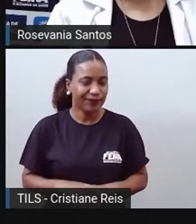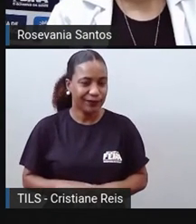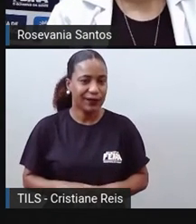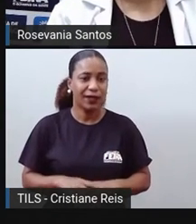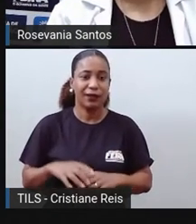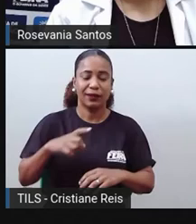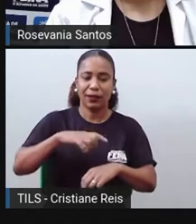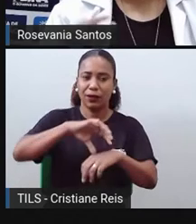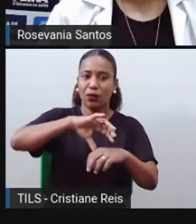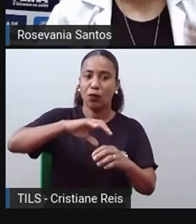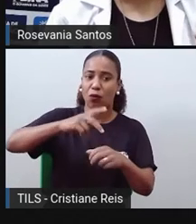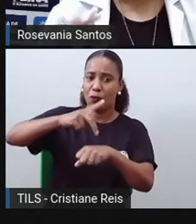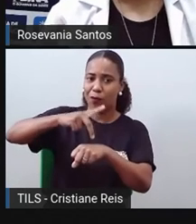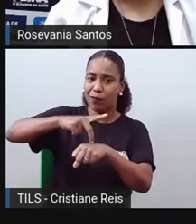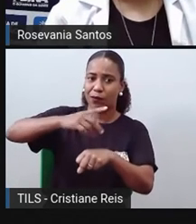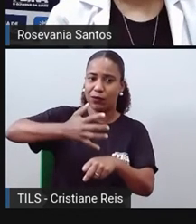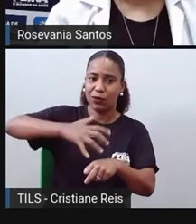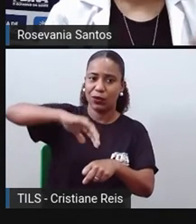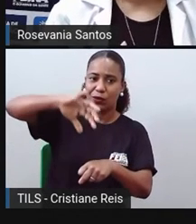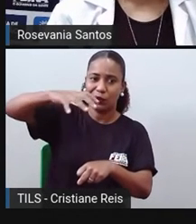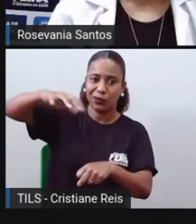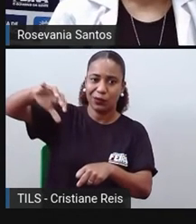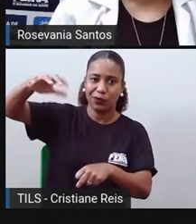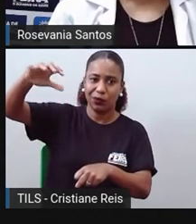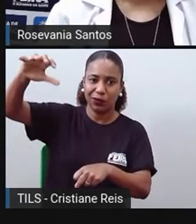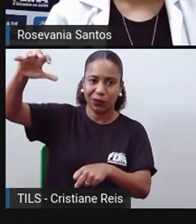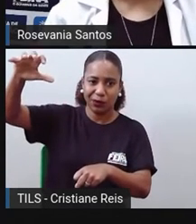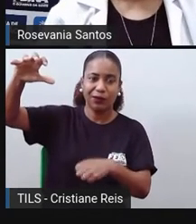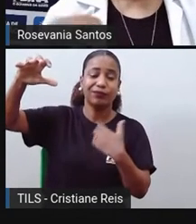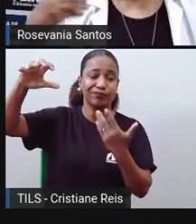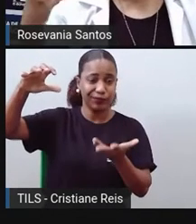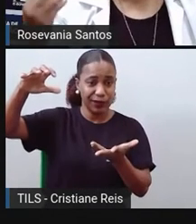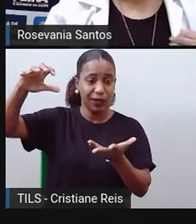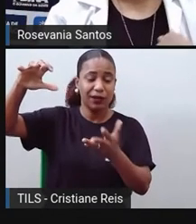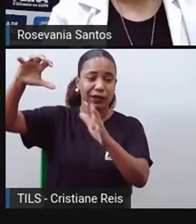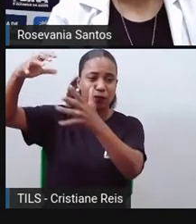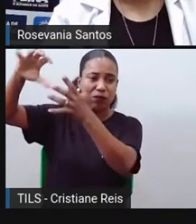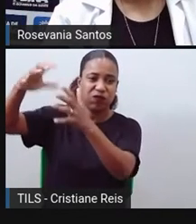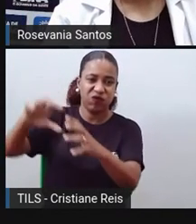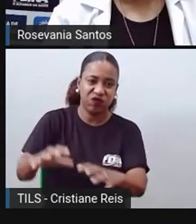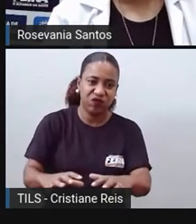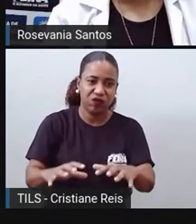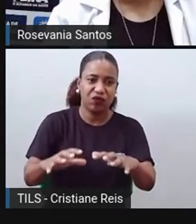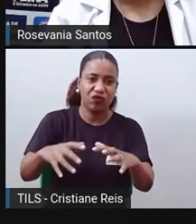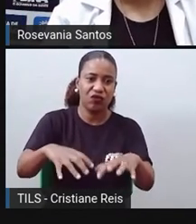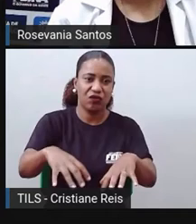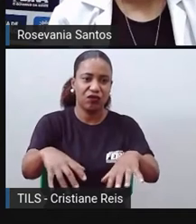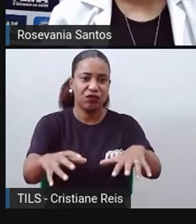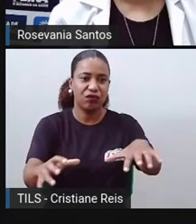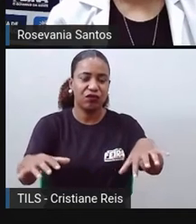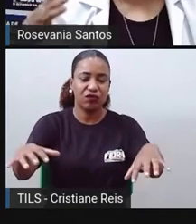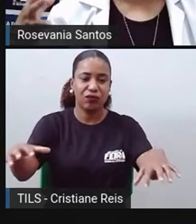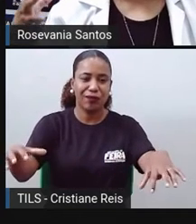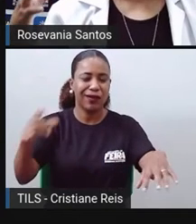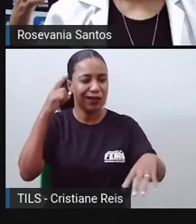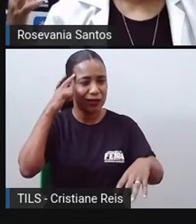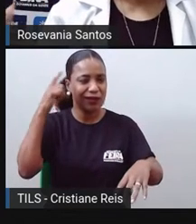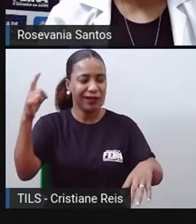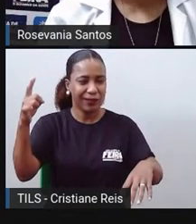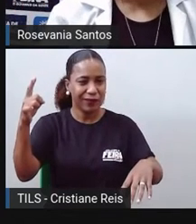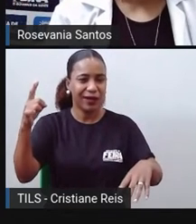É, diga-se de passagem, tem até filmes, né? O exemplo do Titanic, que se chocou com um desses icebergs